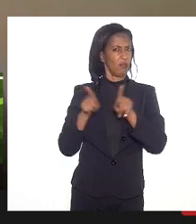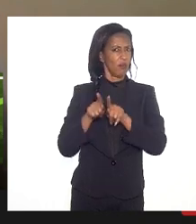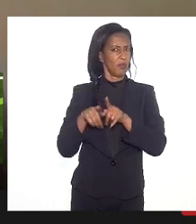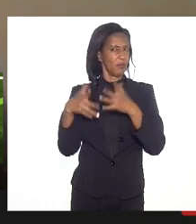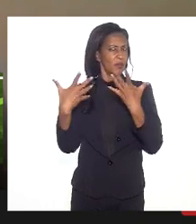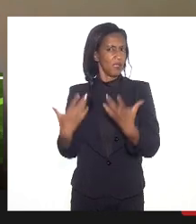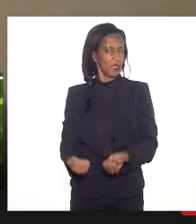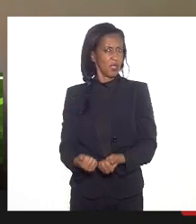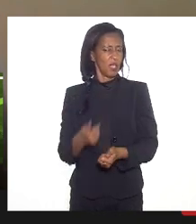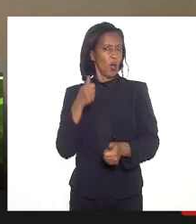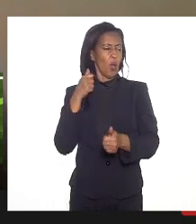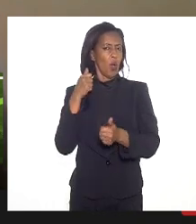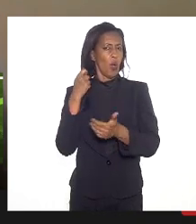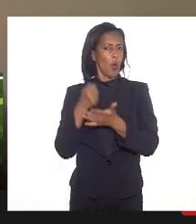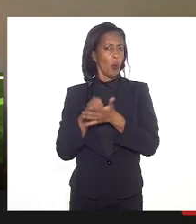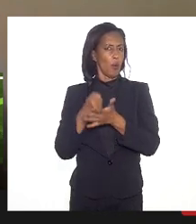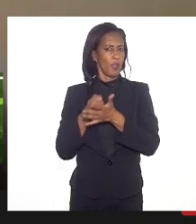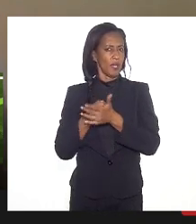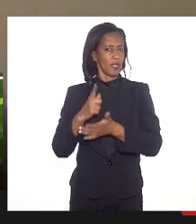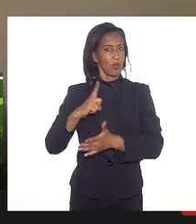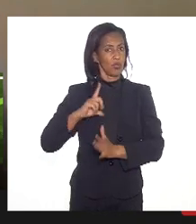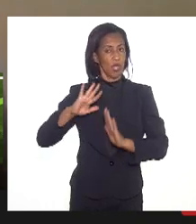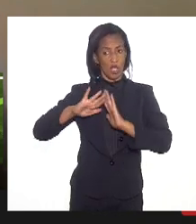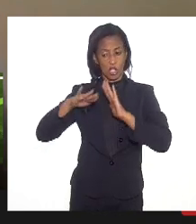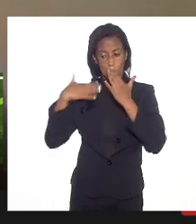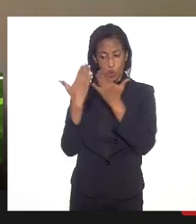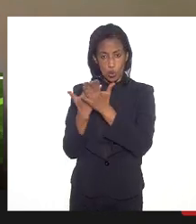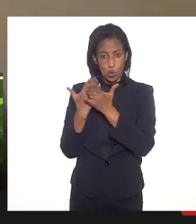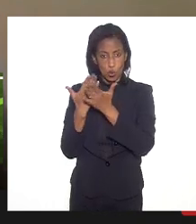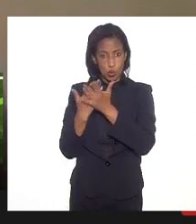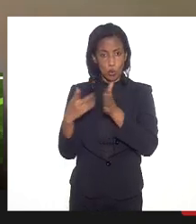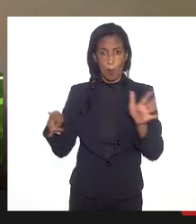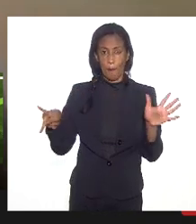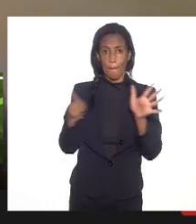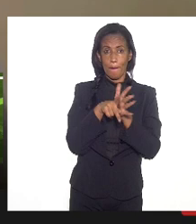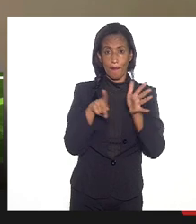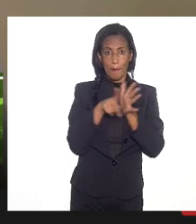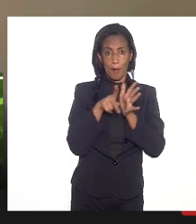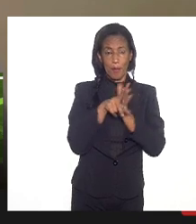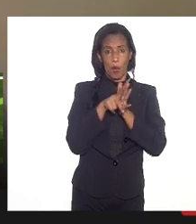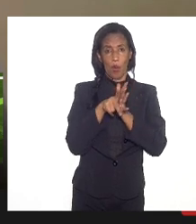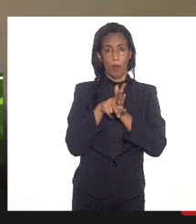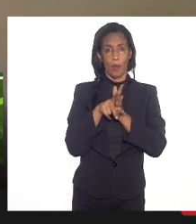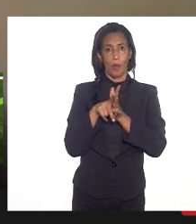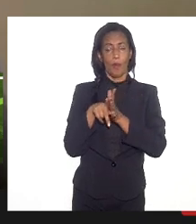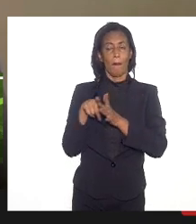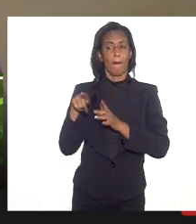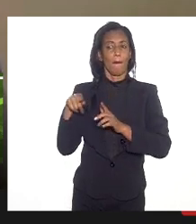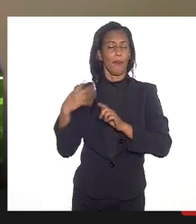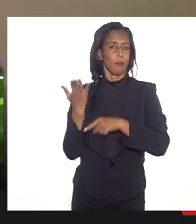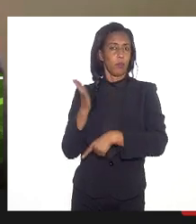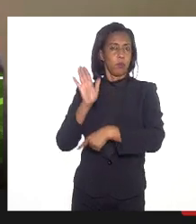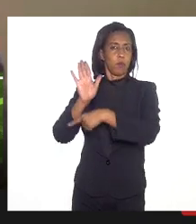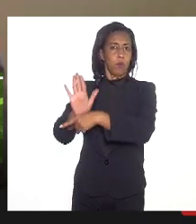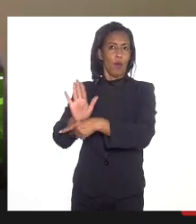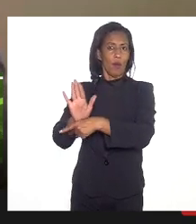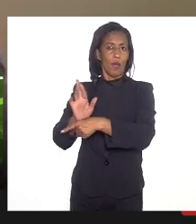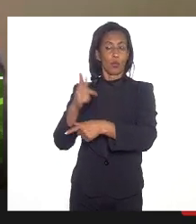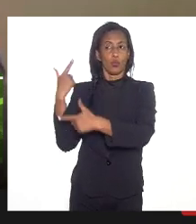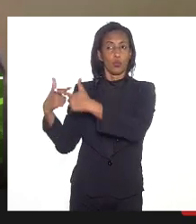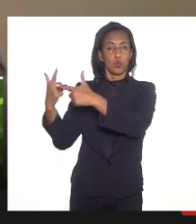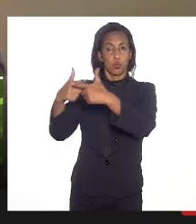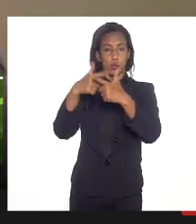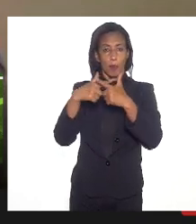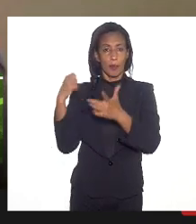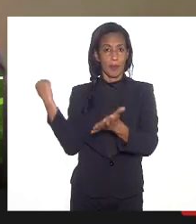de que sejam promovidos estudos específicos voltados para a sistematização dos riscos e impactos